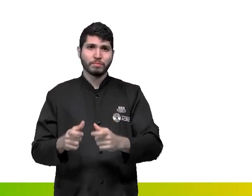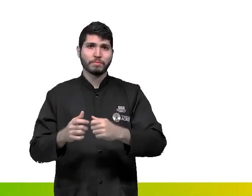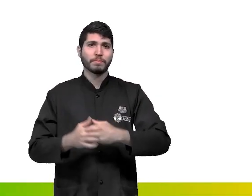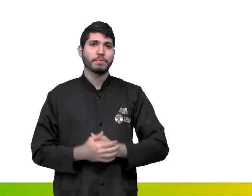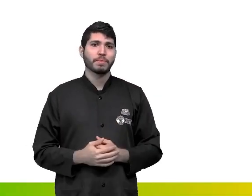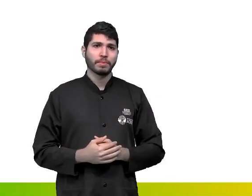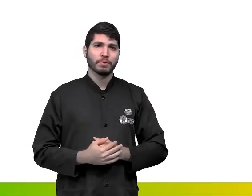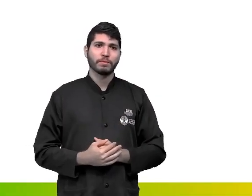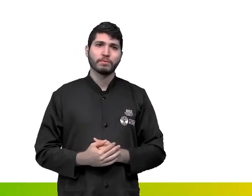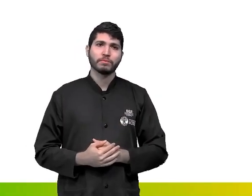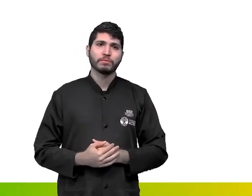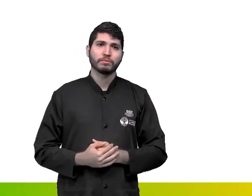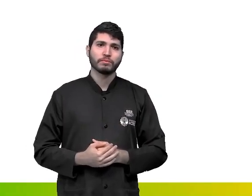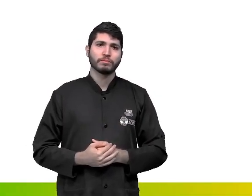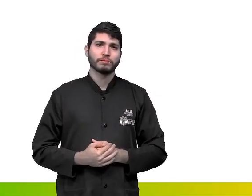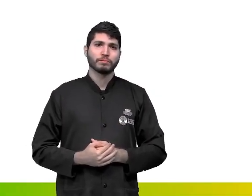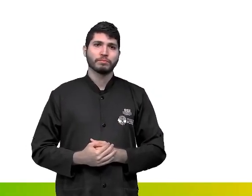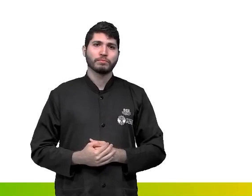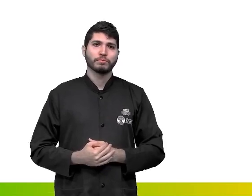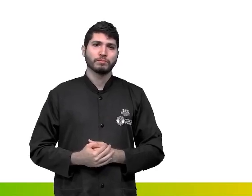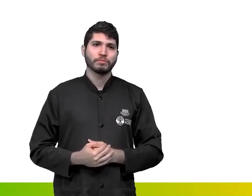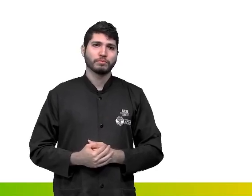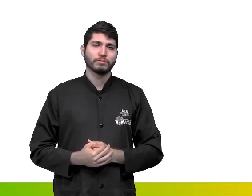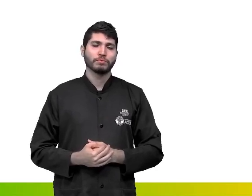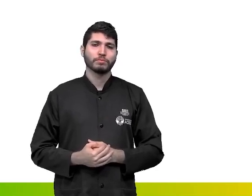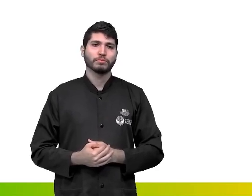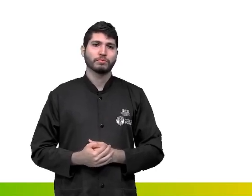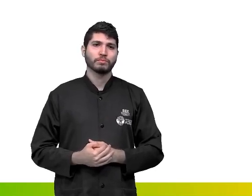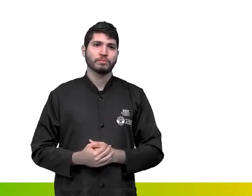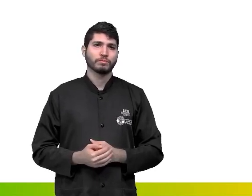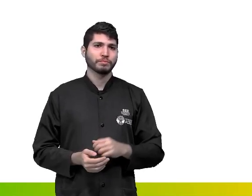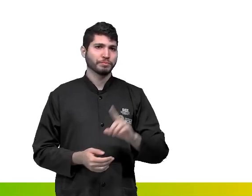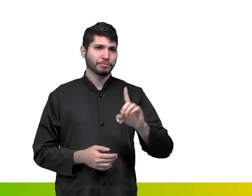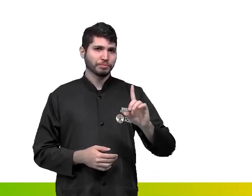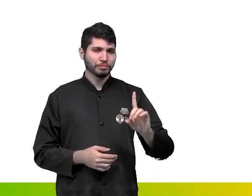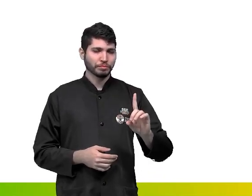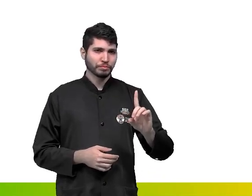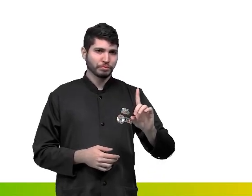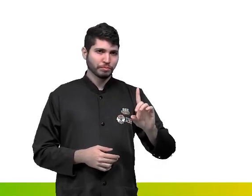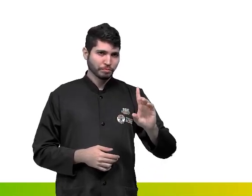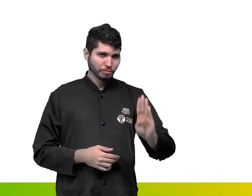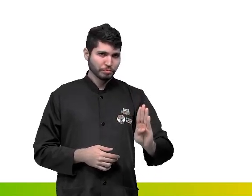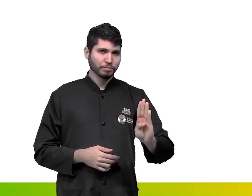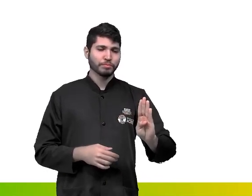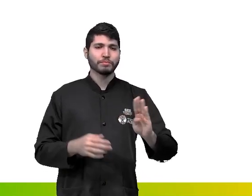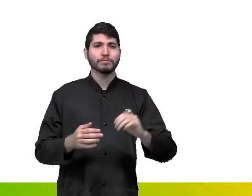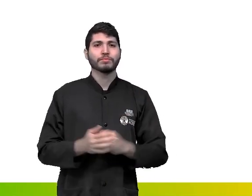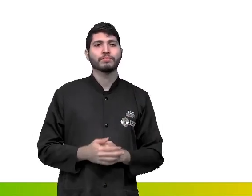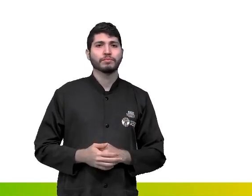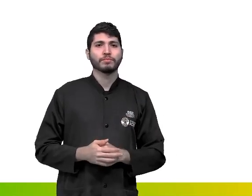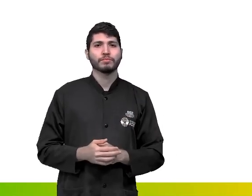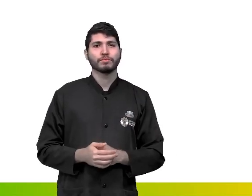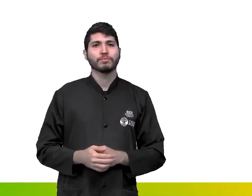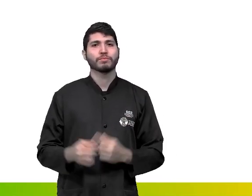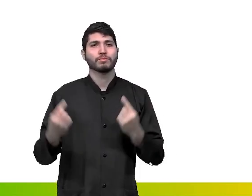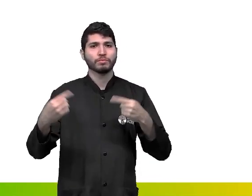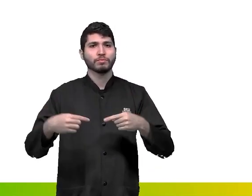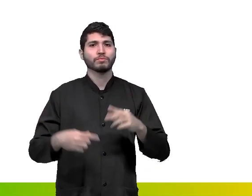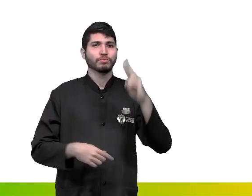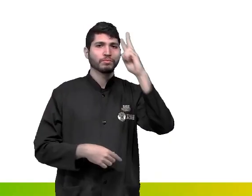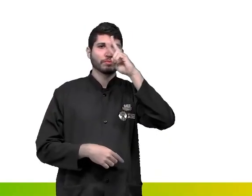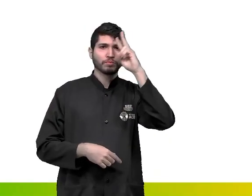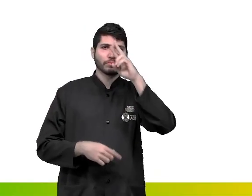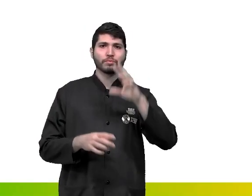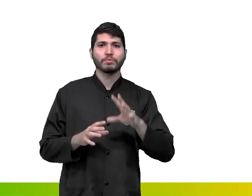que influenciou. Falei também no processo de anexação e de ocupação do Acre que se originou esse fenômeno do espanhol,